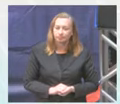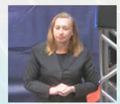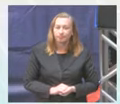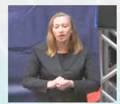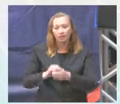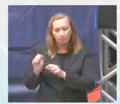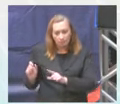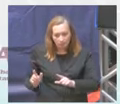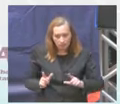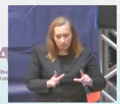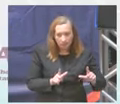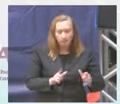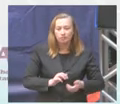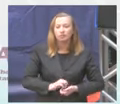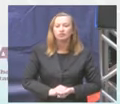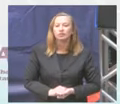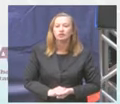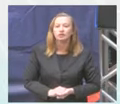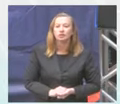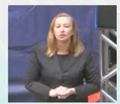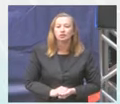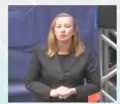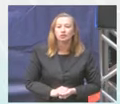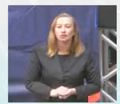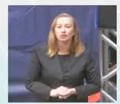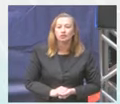Pode passar, por favor.